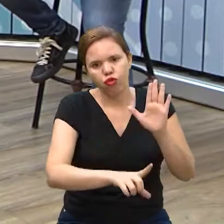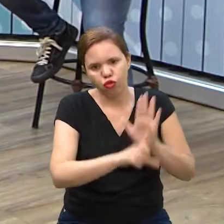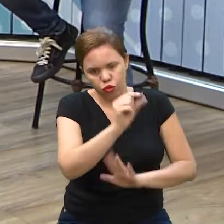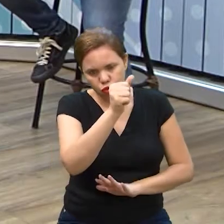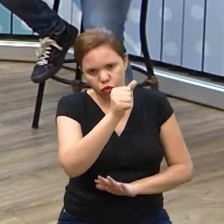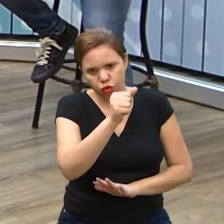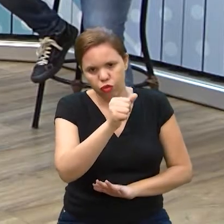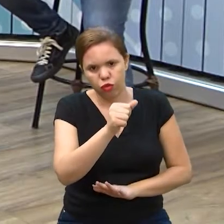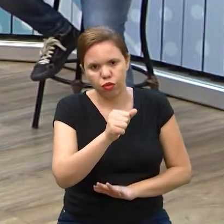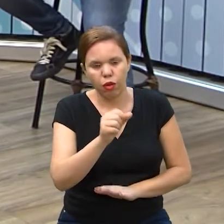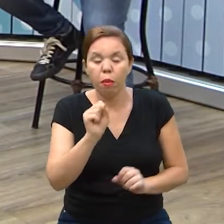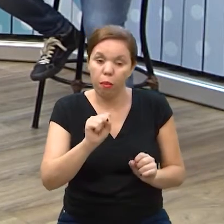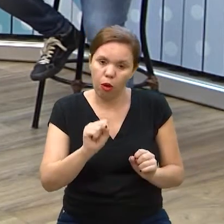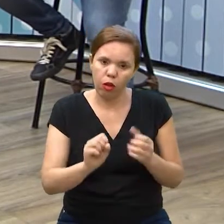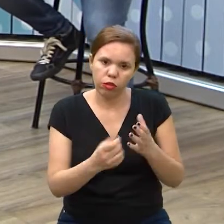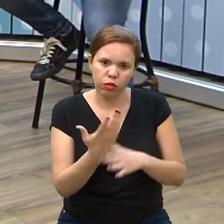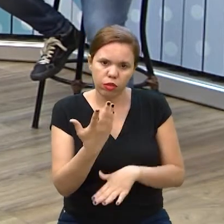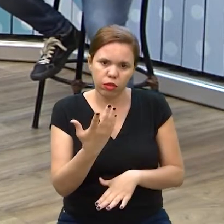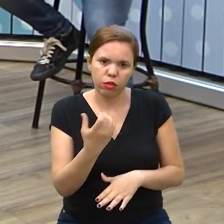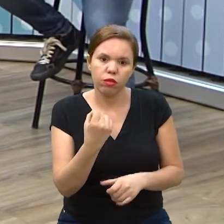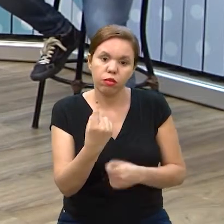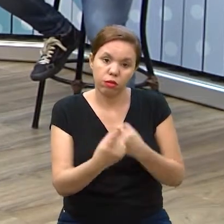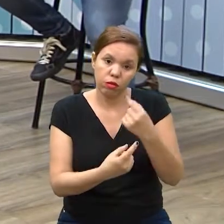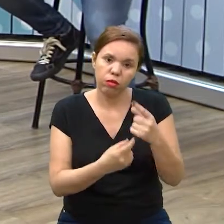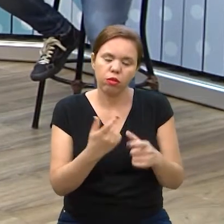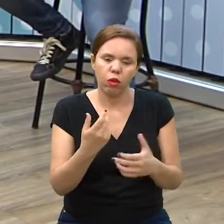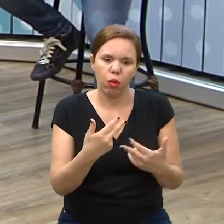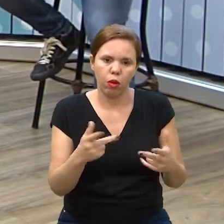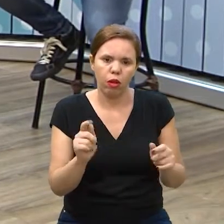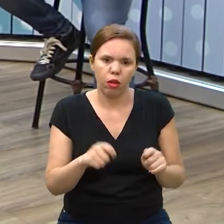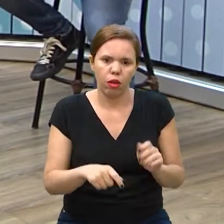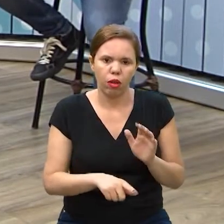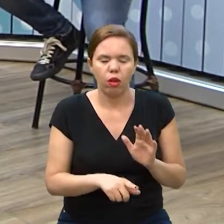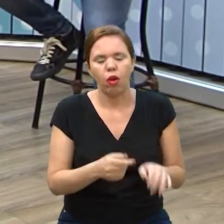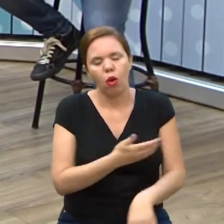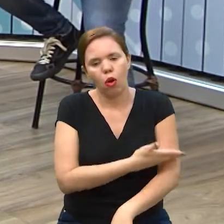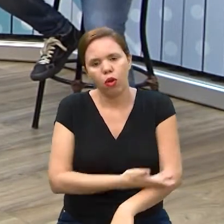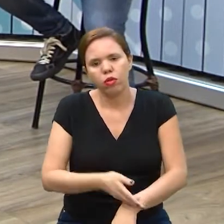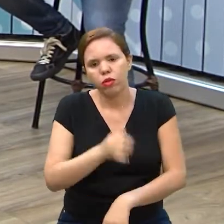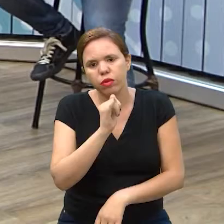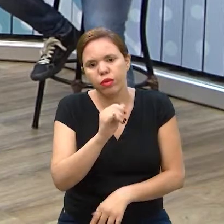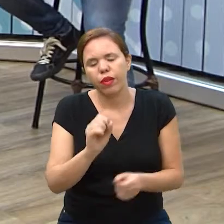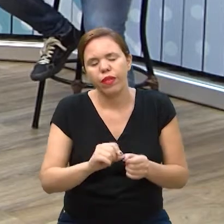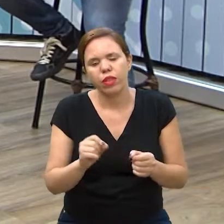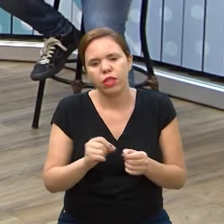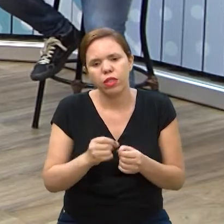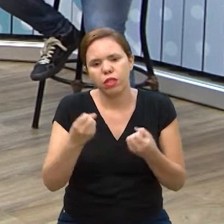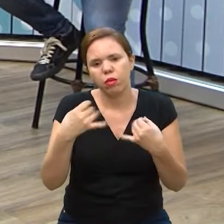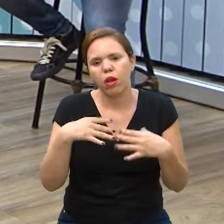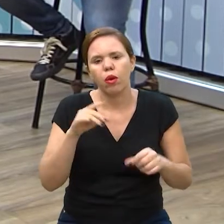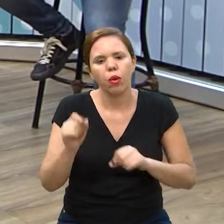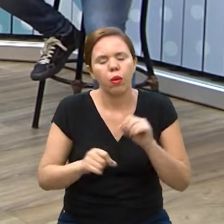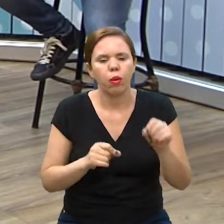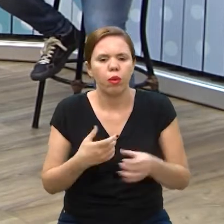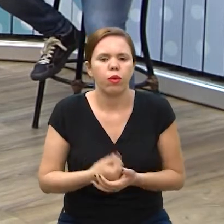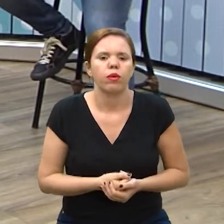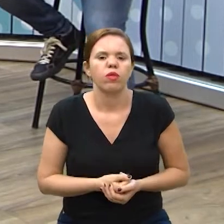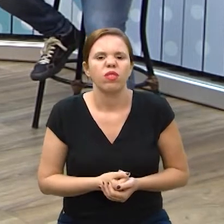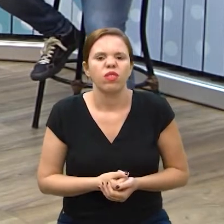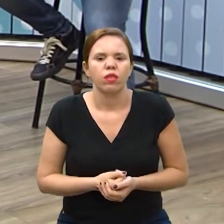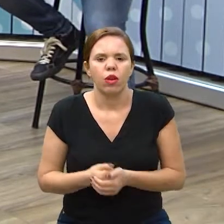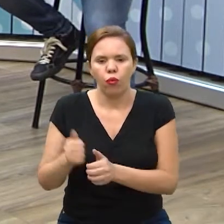renda. Pode gerar renda. Em alguns casos, né? Eu costumo fazer a analogia que, assim